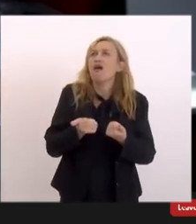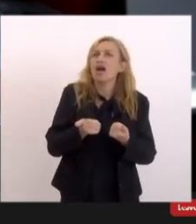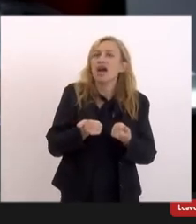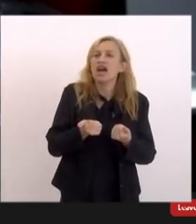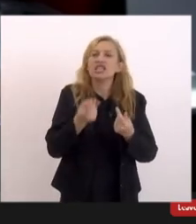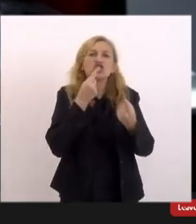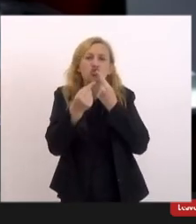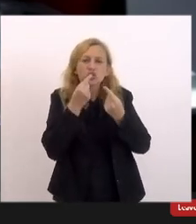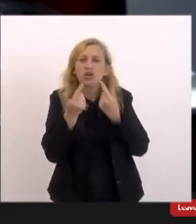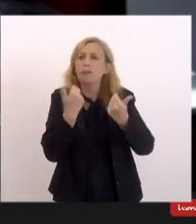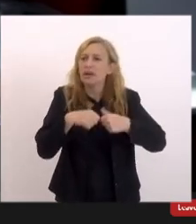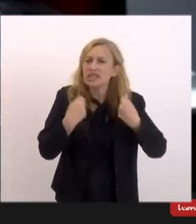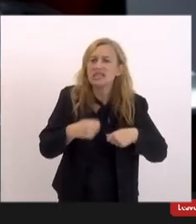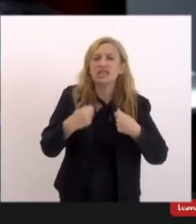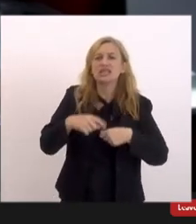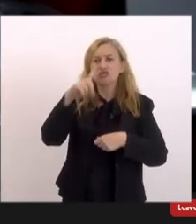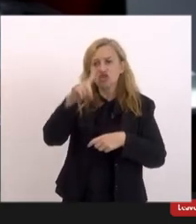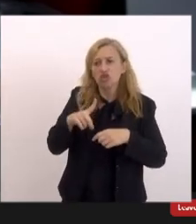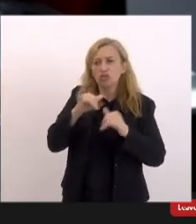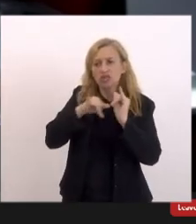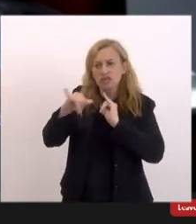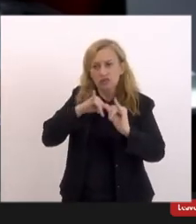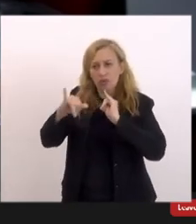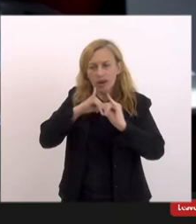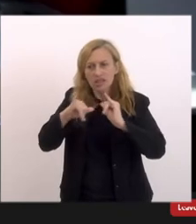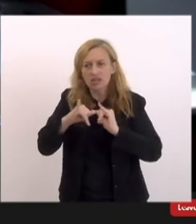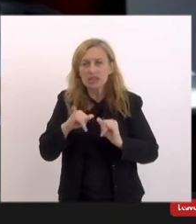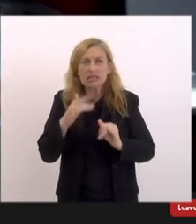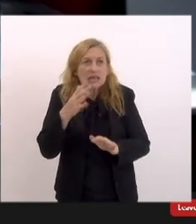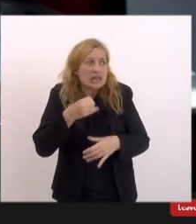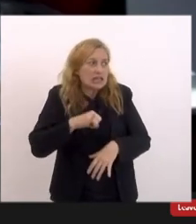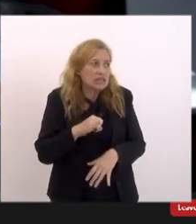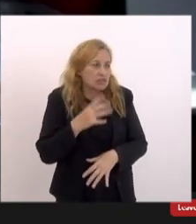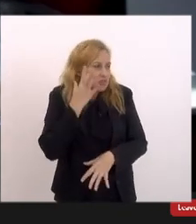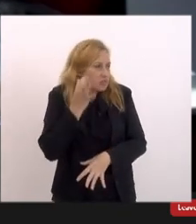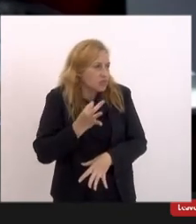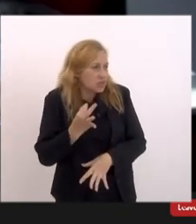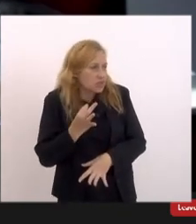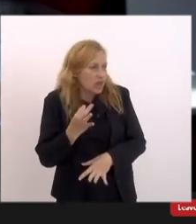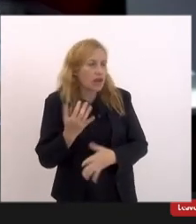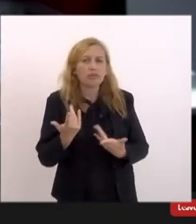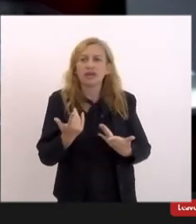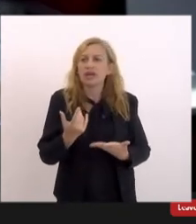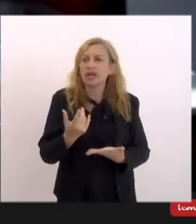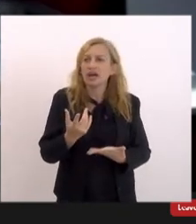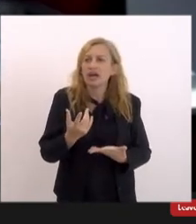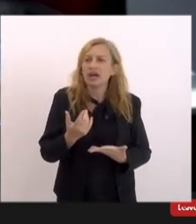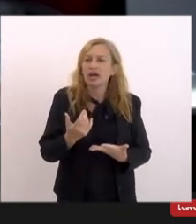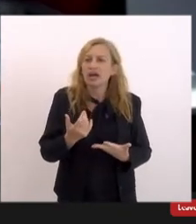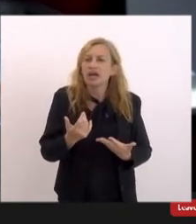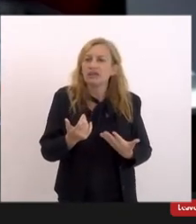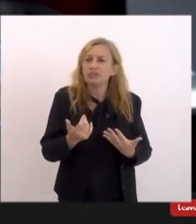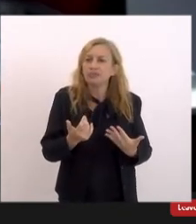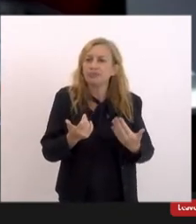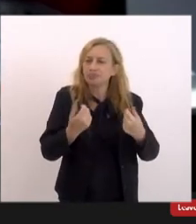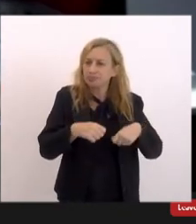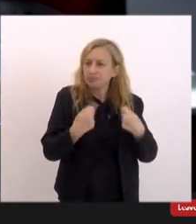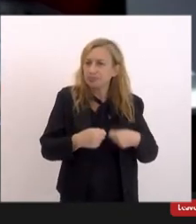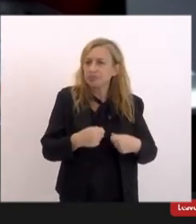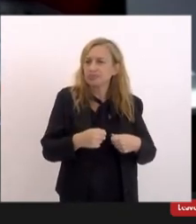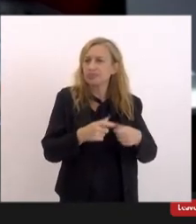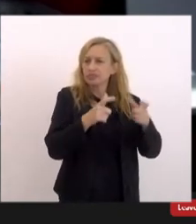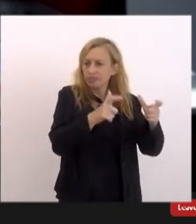essa discussão tem que ter, porque senão a instituição não sabe que aquela demanda é uma demanda que existe,